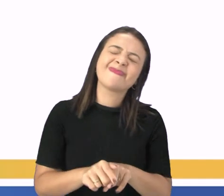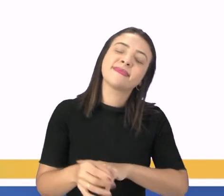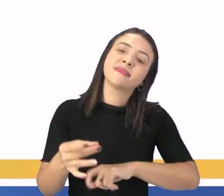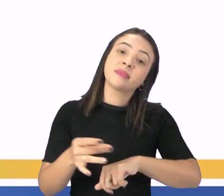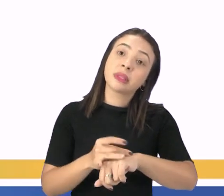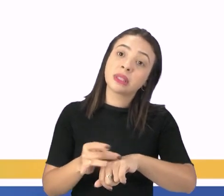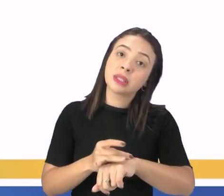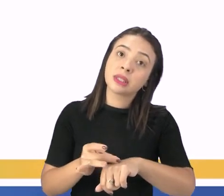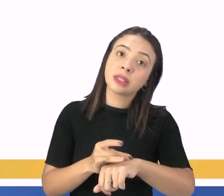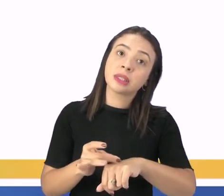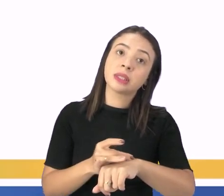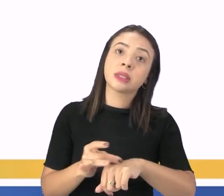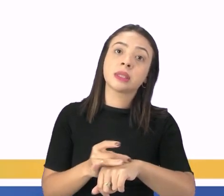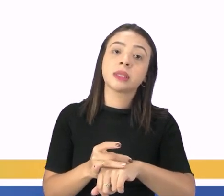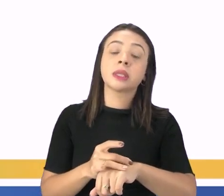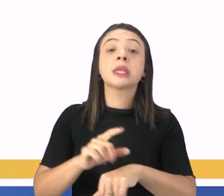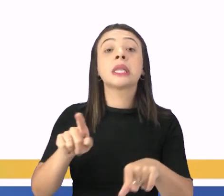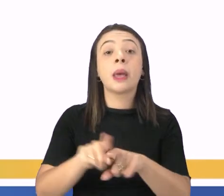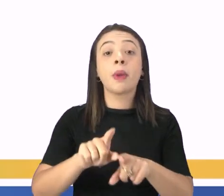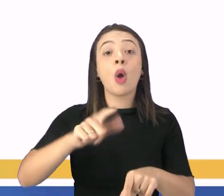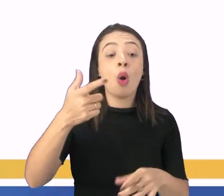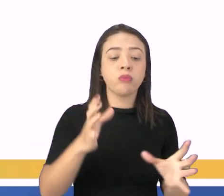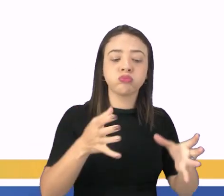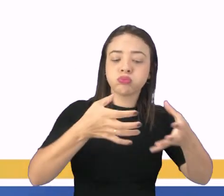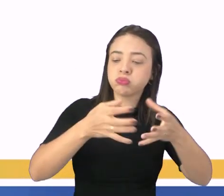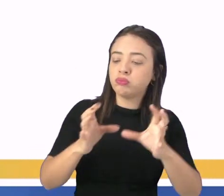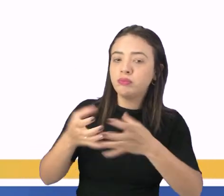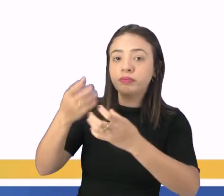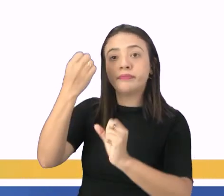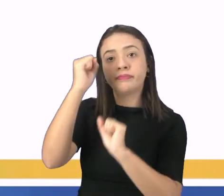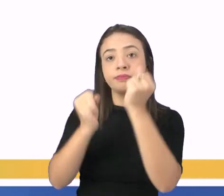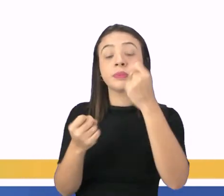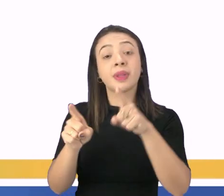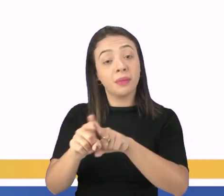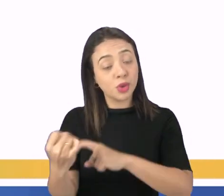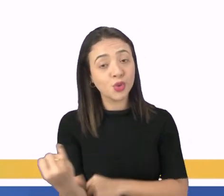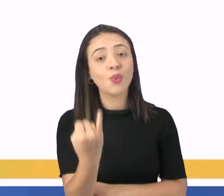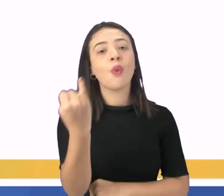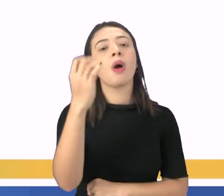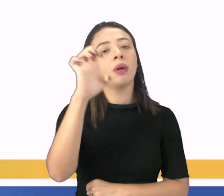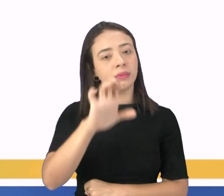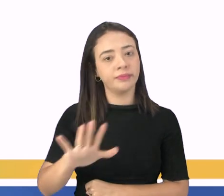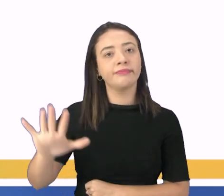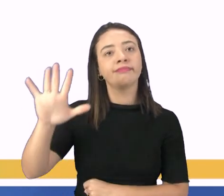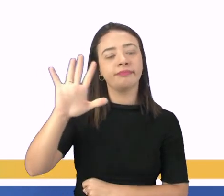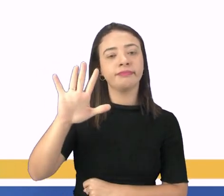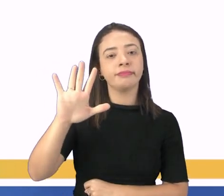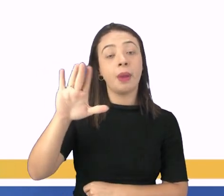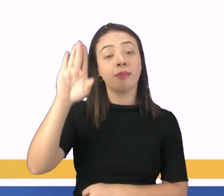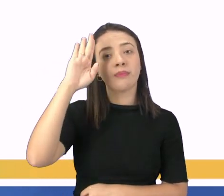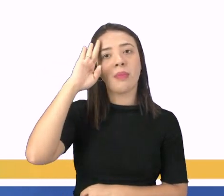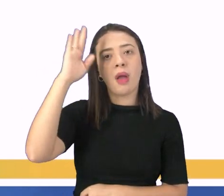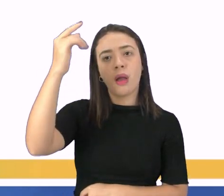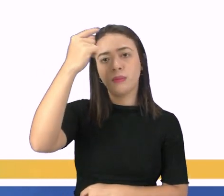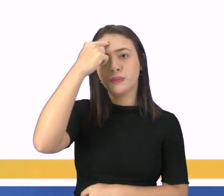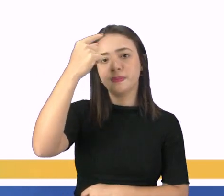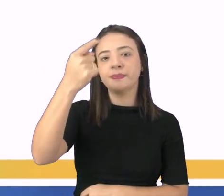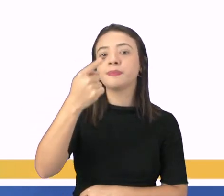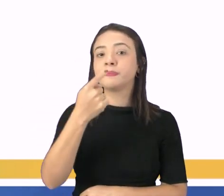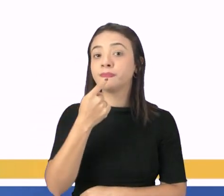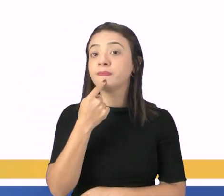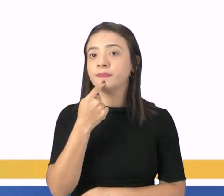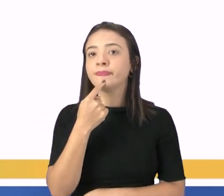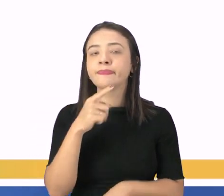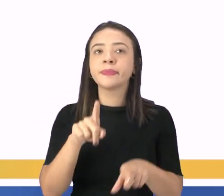preto, outros centros industriais também de importância na Europa. Então esse aí é o quadro principal, além